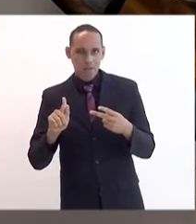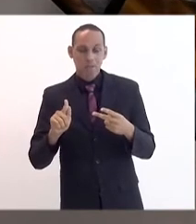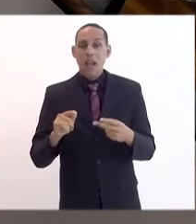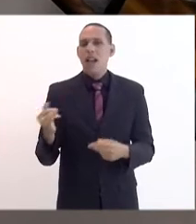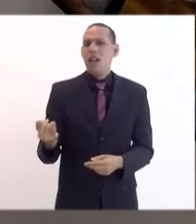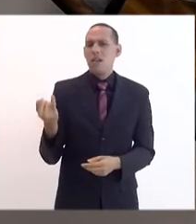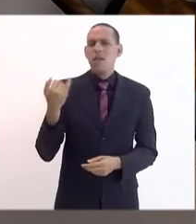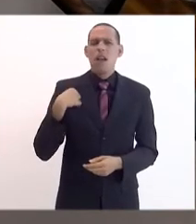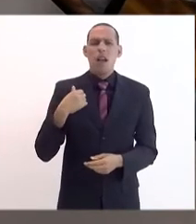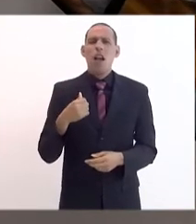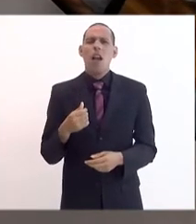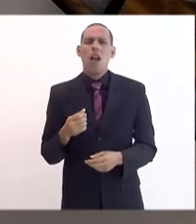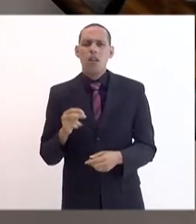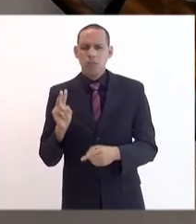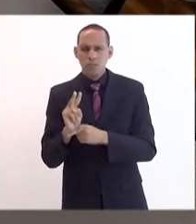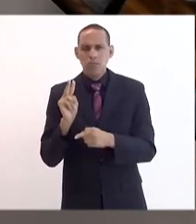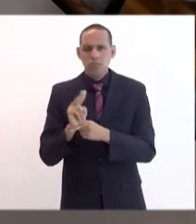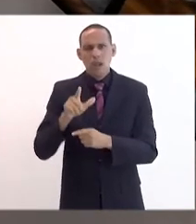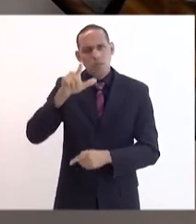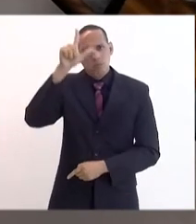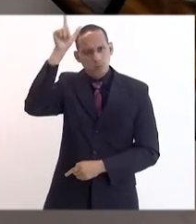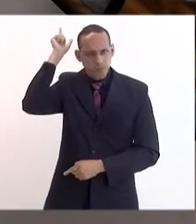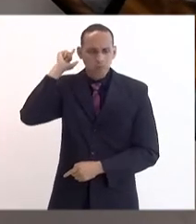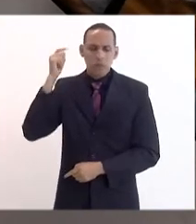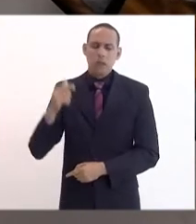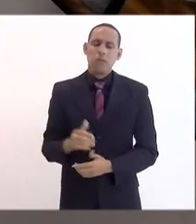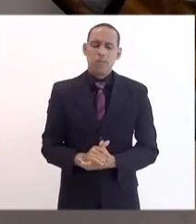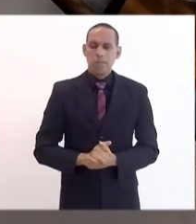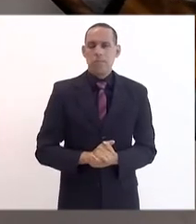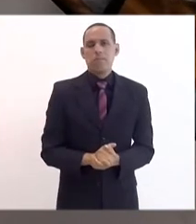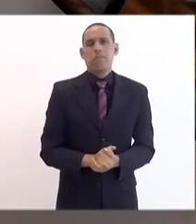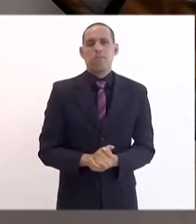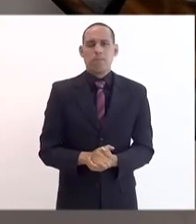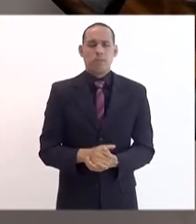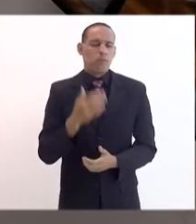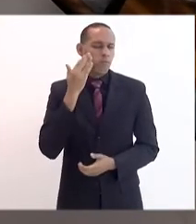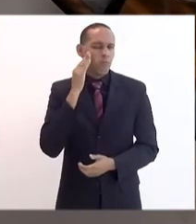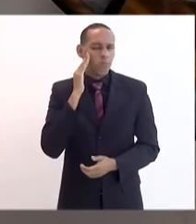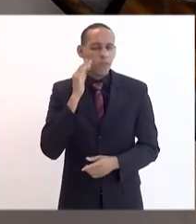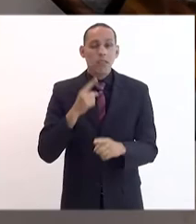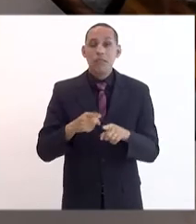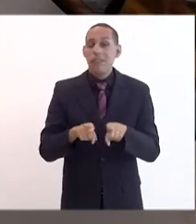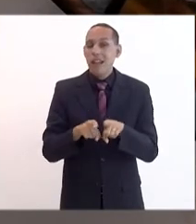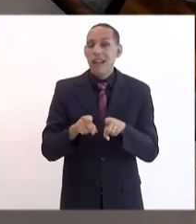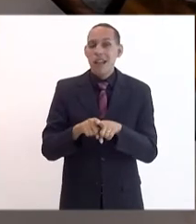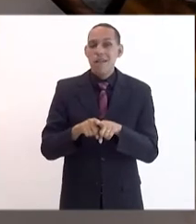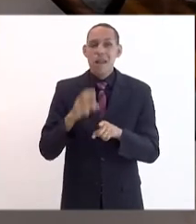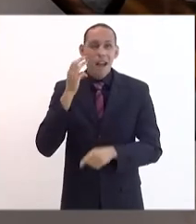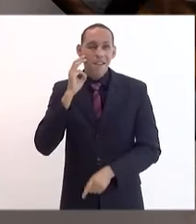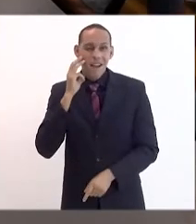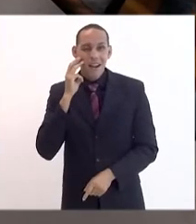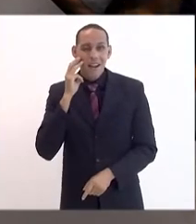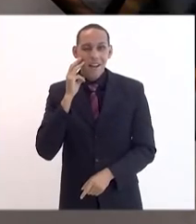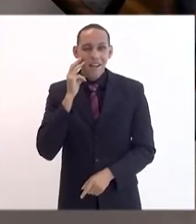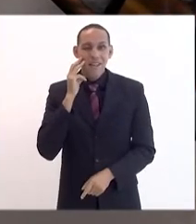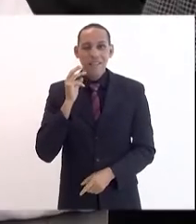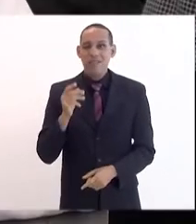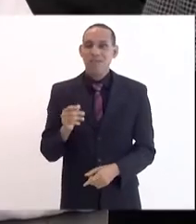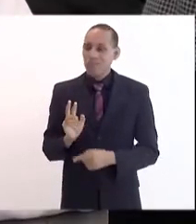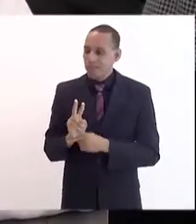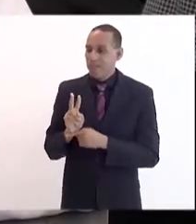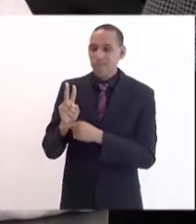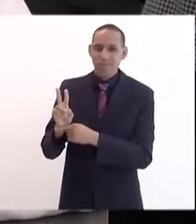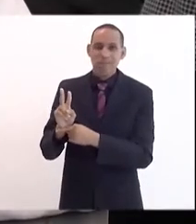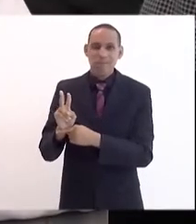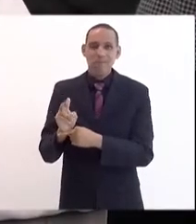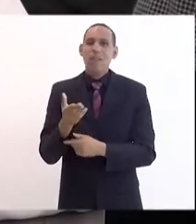perfeitamente a posição do deputado Luiz Paulo e a posição do deputado Valdec, depois